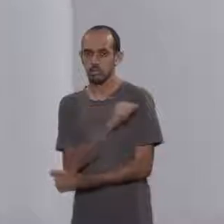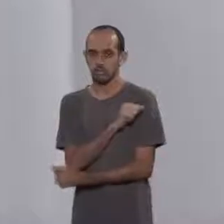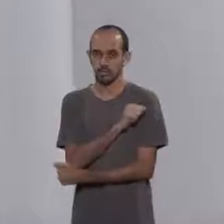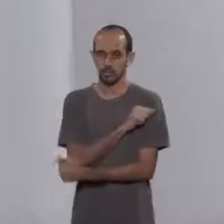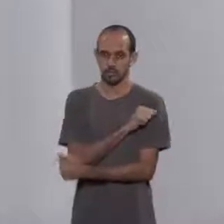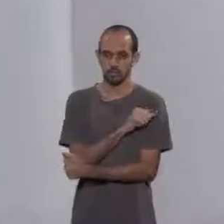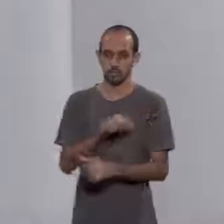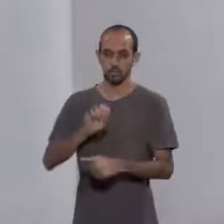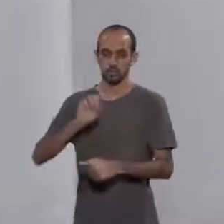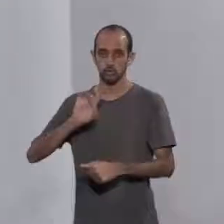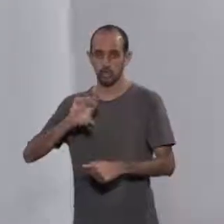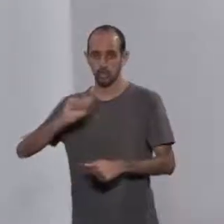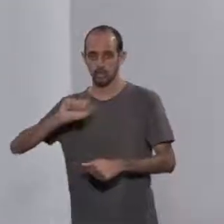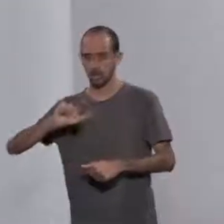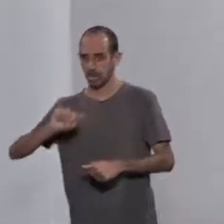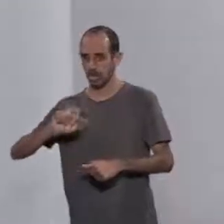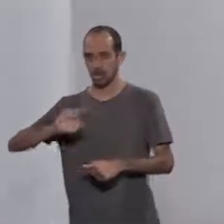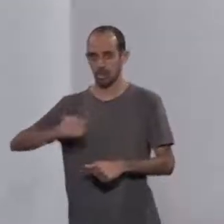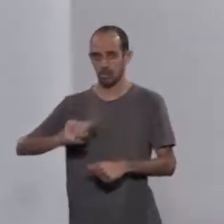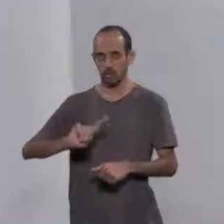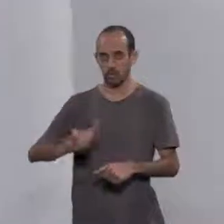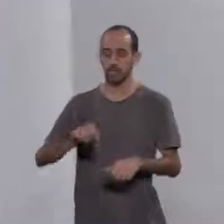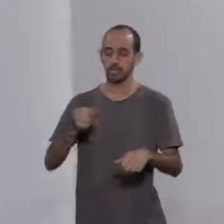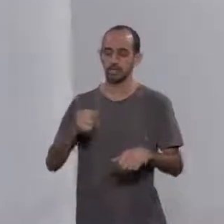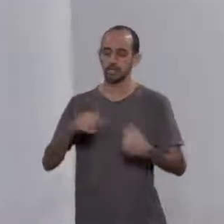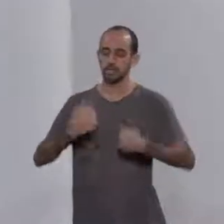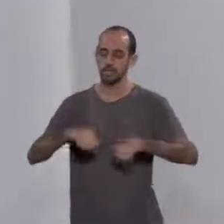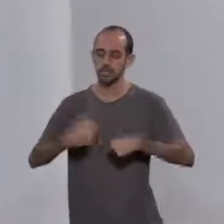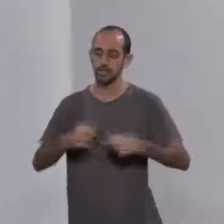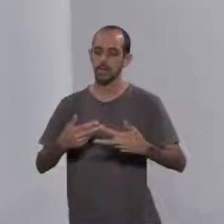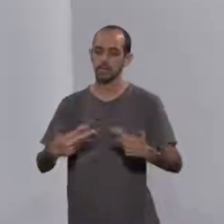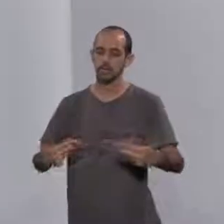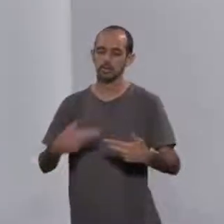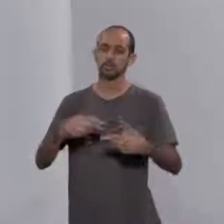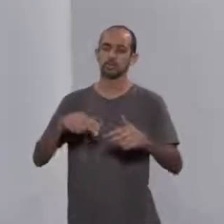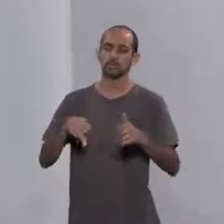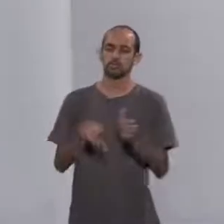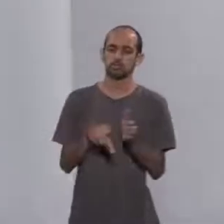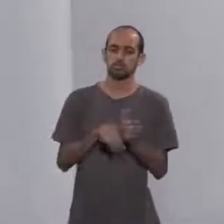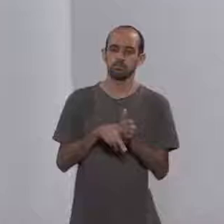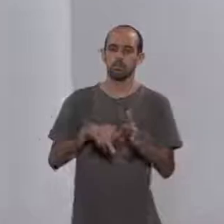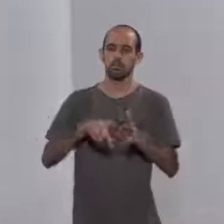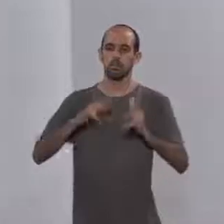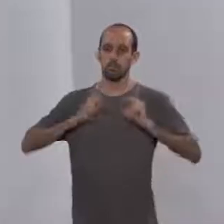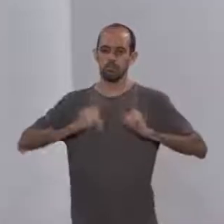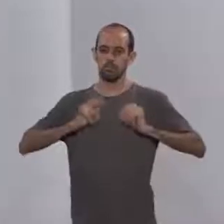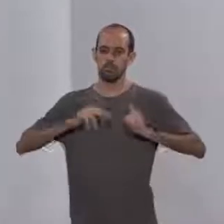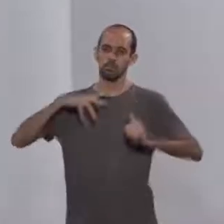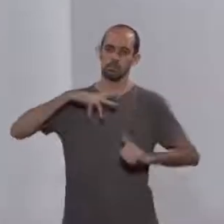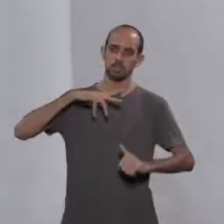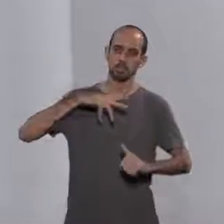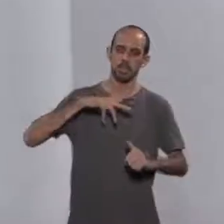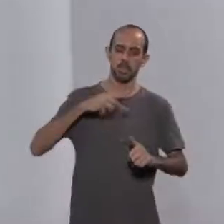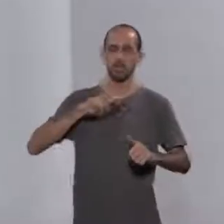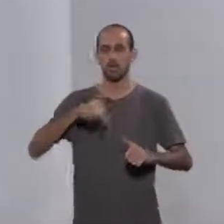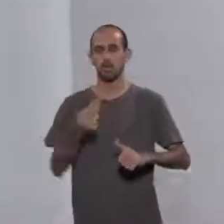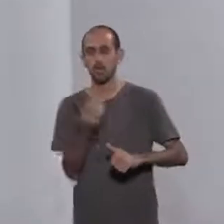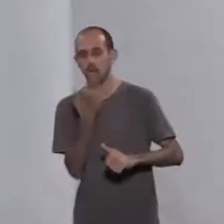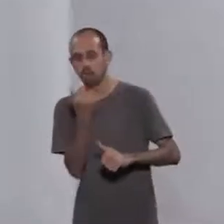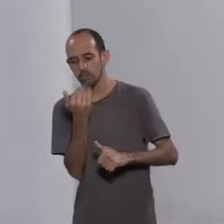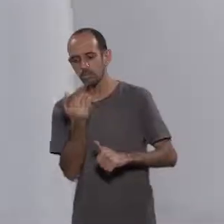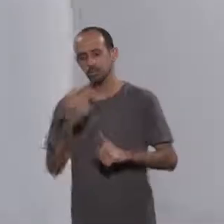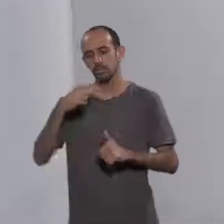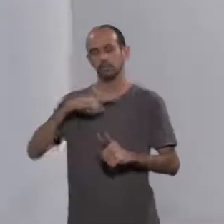suporte também vai além da sala de aula, né? Se o aluno necessitar de questões relacionadas à higiene, à alimentação, o agente de apoio está ali para dar